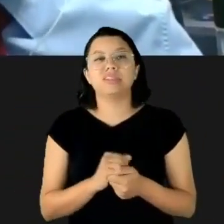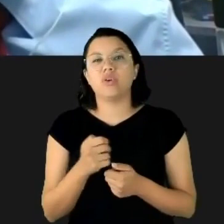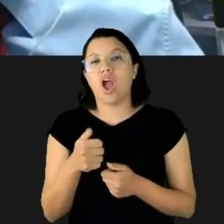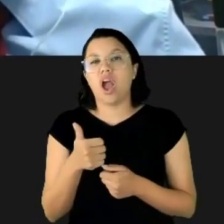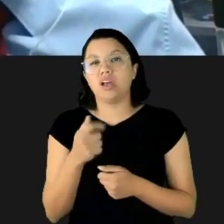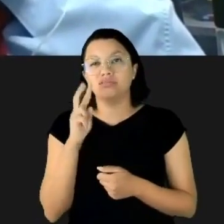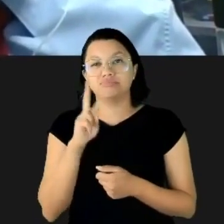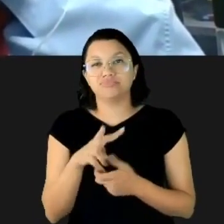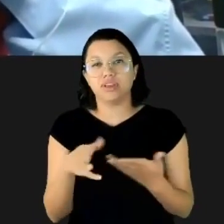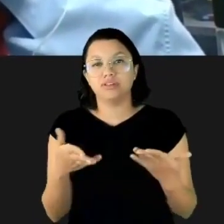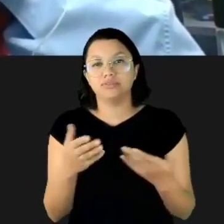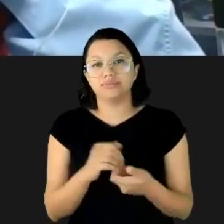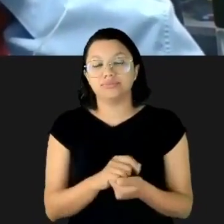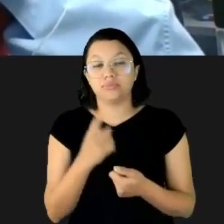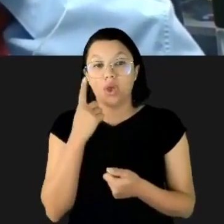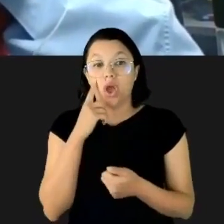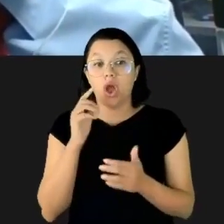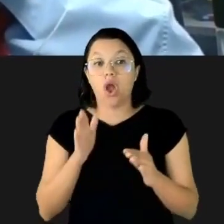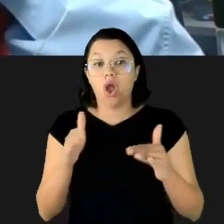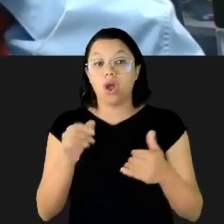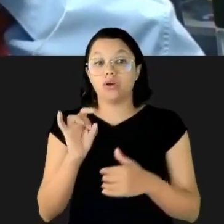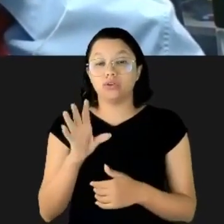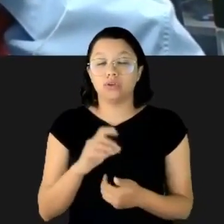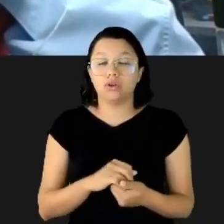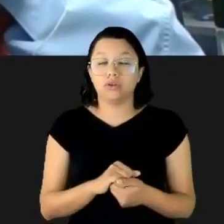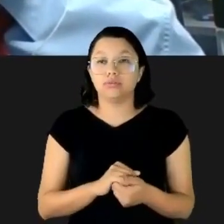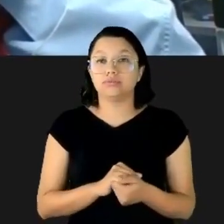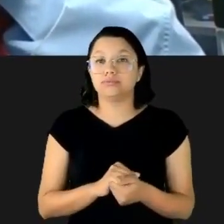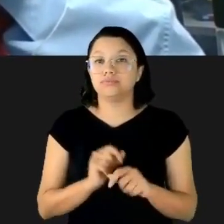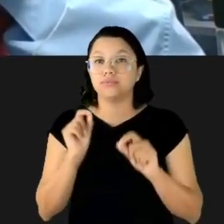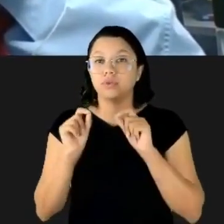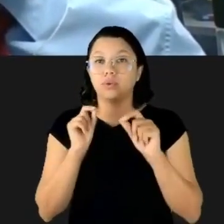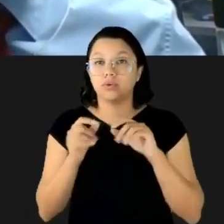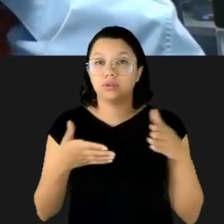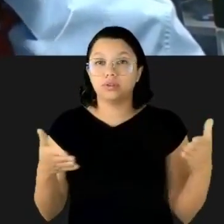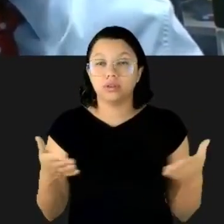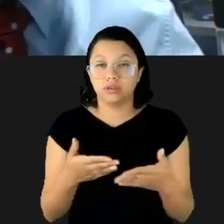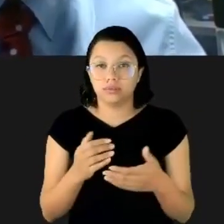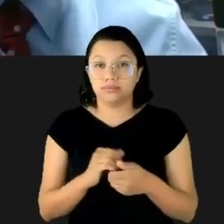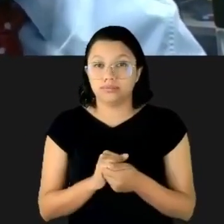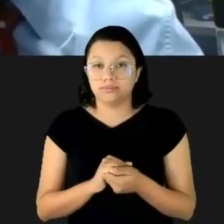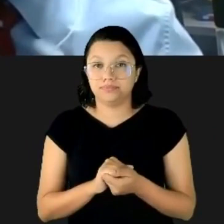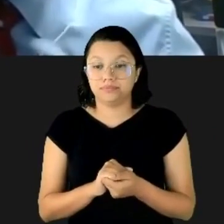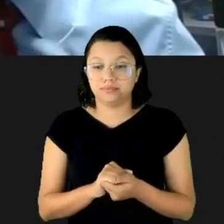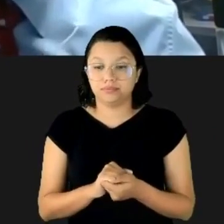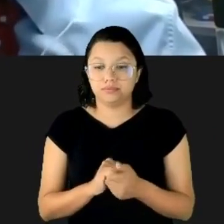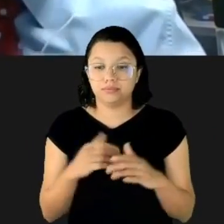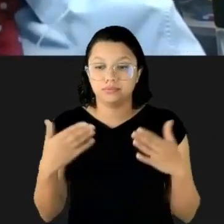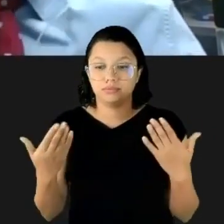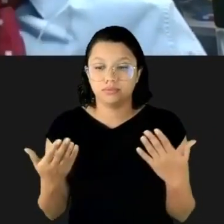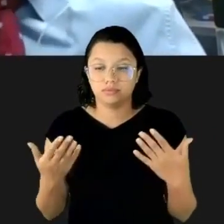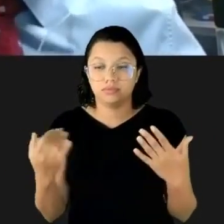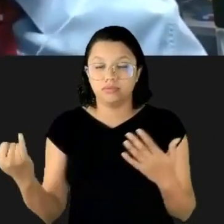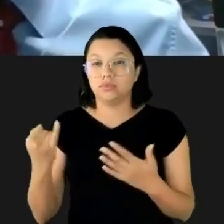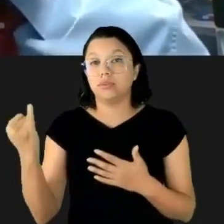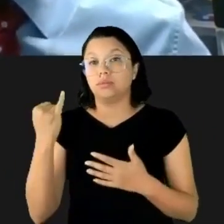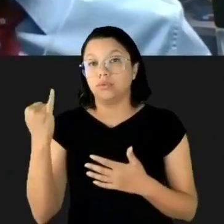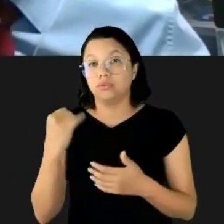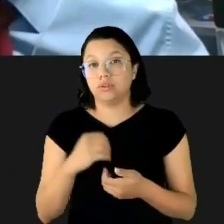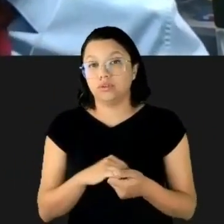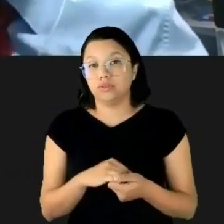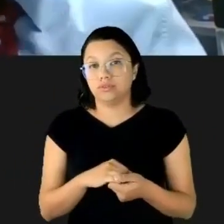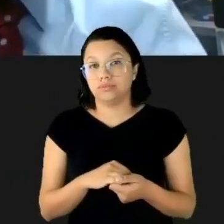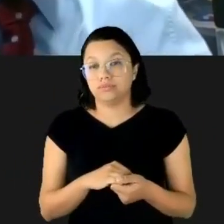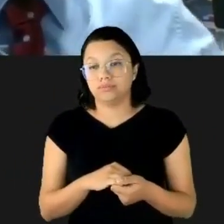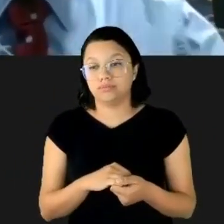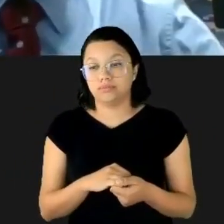a gente a gente olha no gabinete só o que está aqui minutar então é importante isso